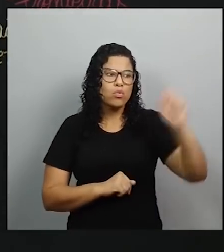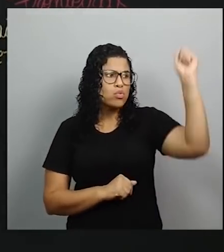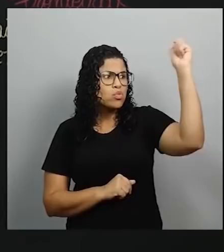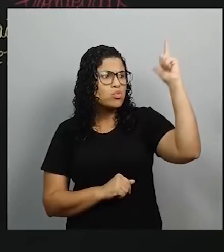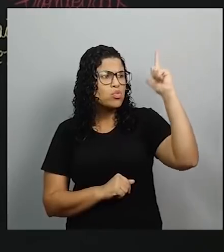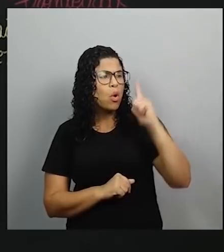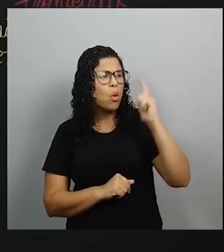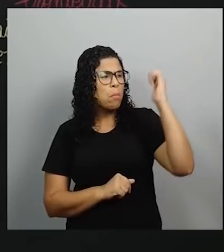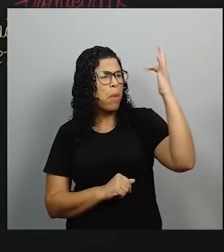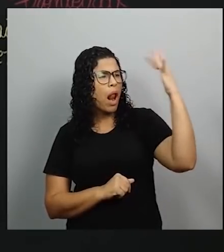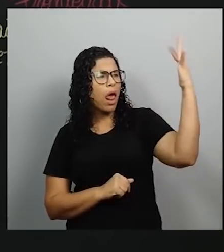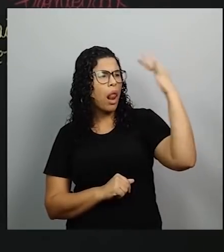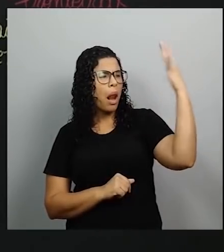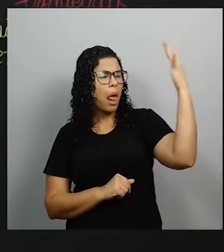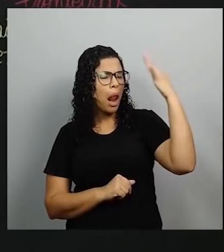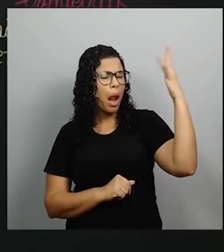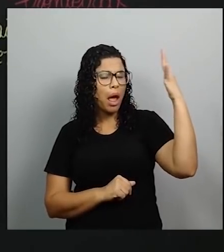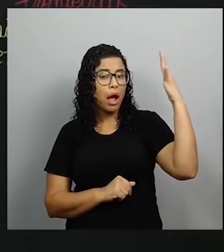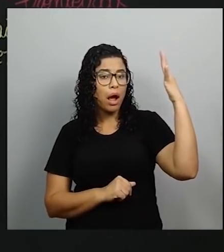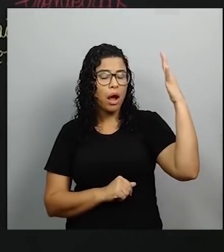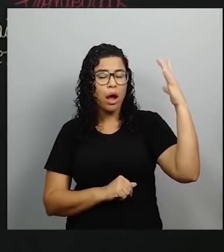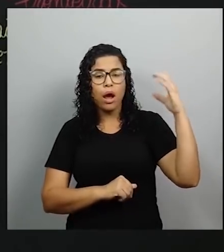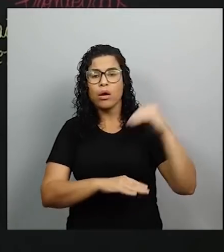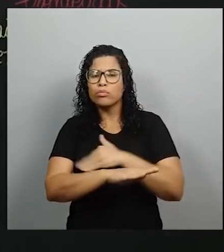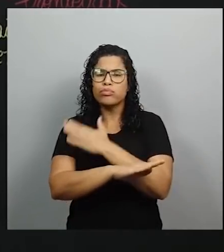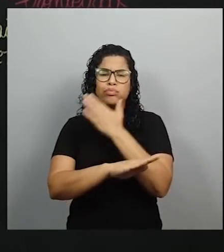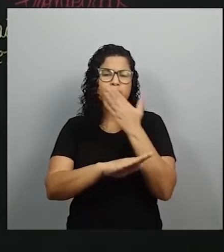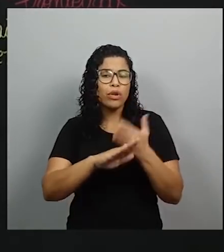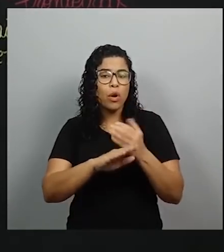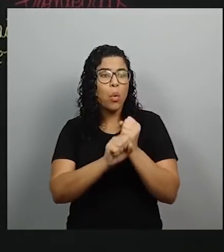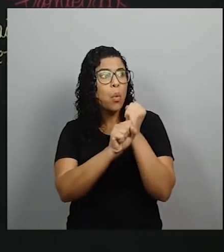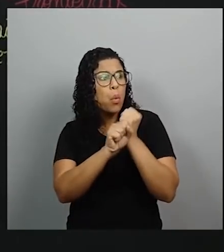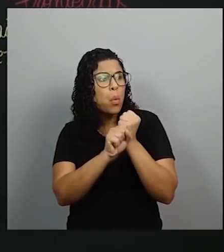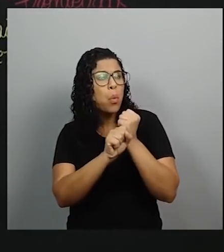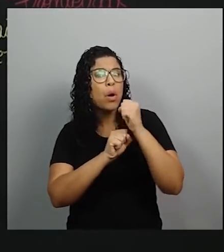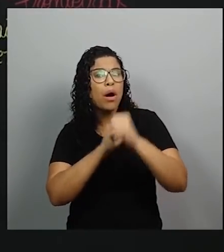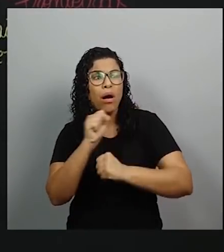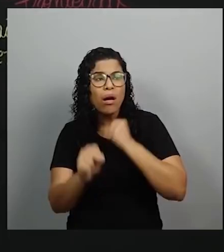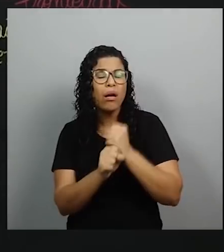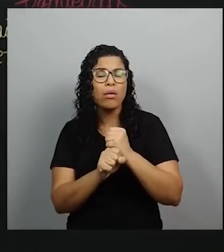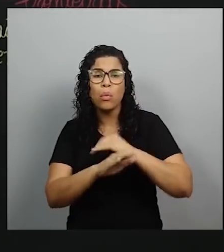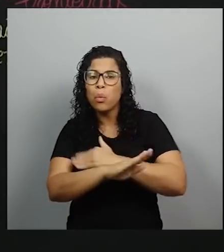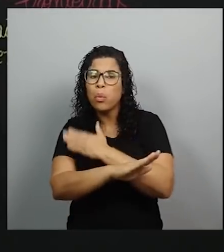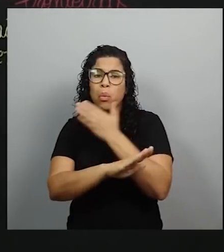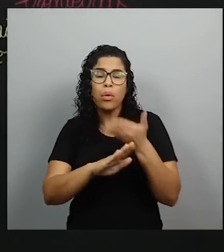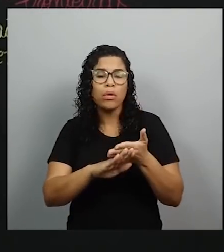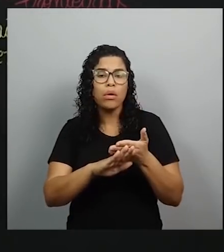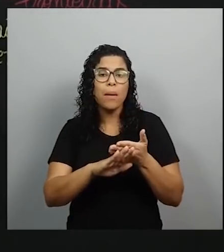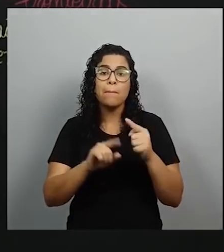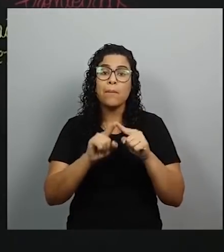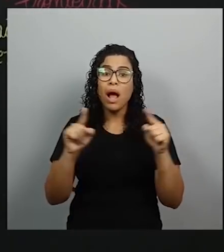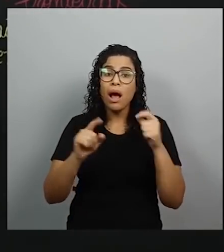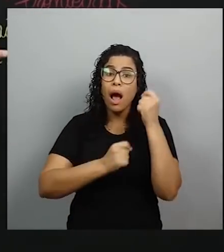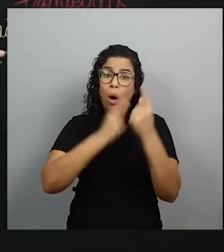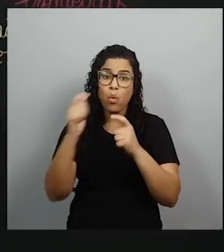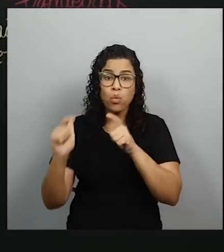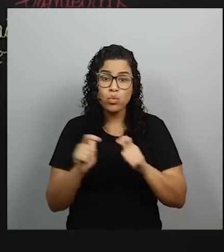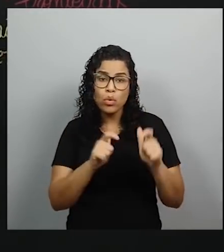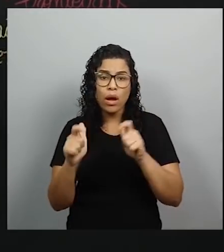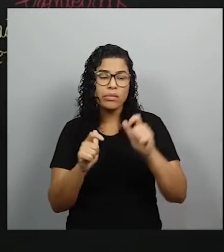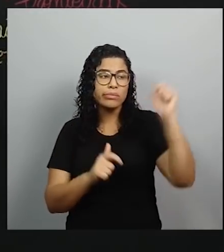ficar brilhando uma grande parte do ano, enquanto que vai ter épocas em algumas partes que o sol nem